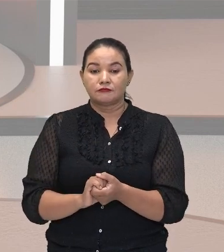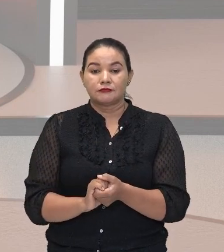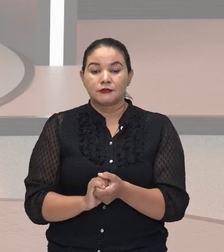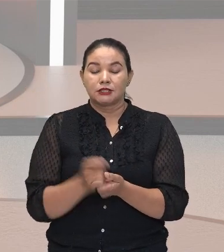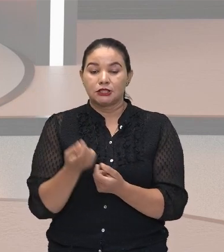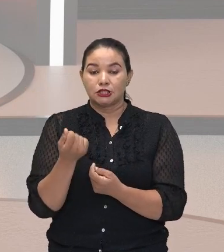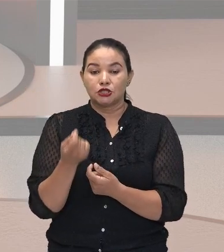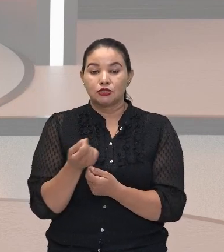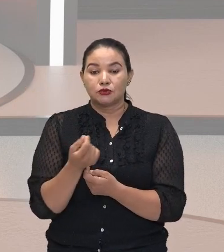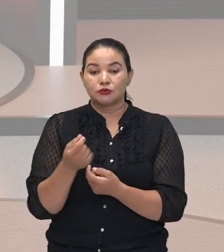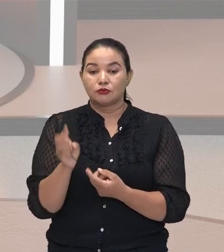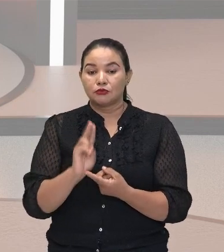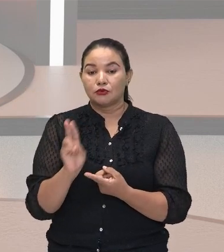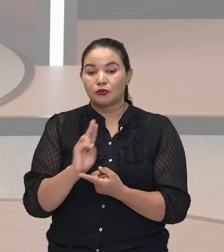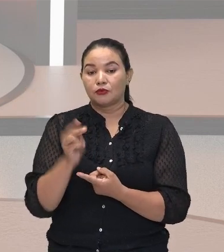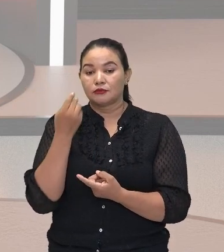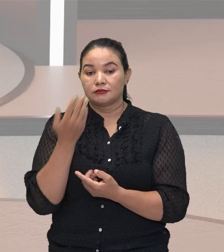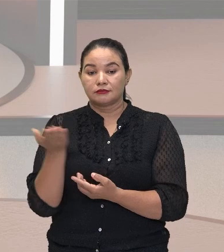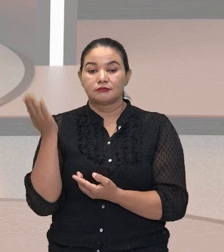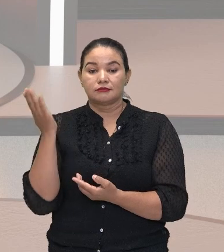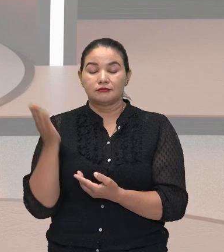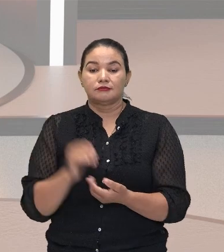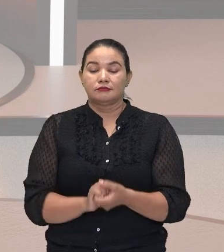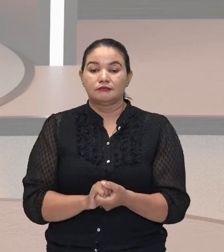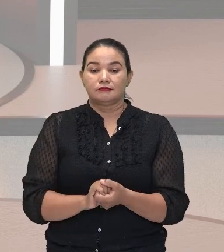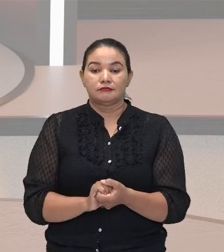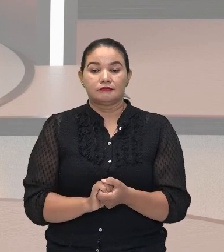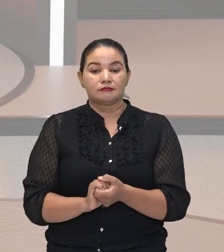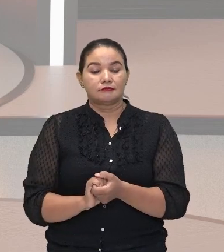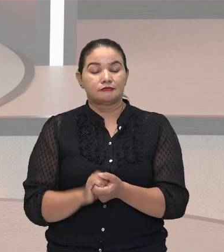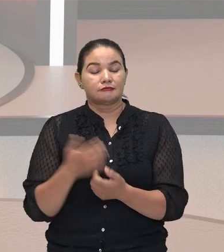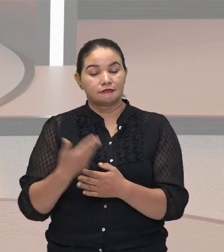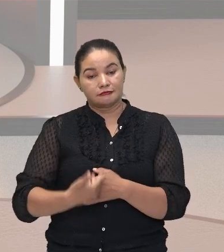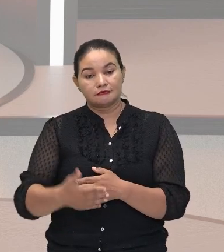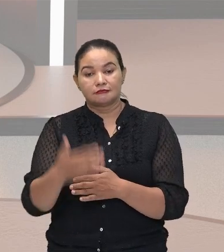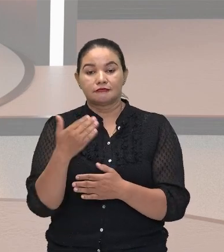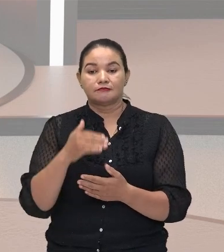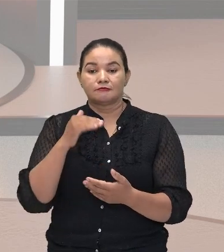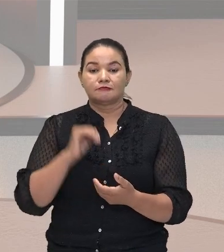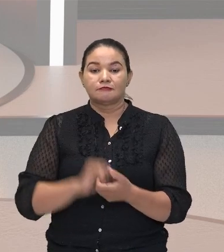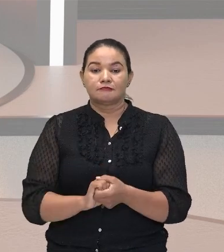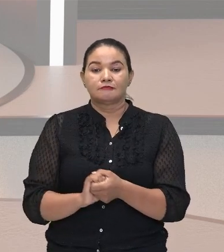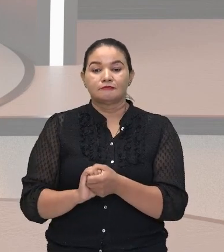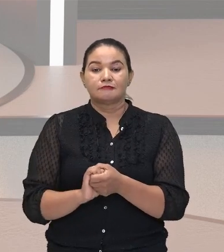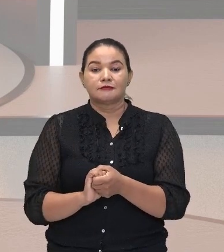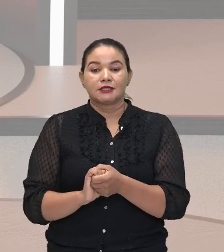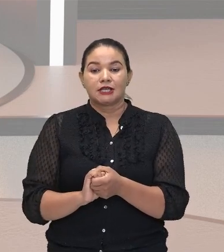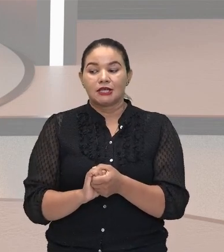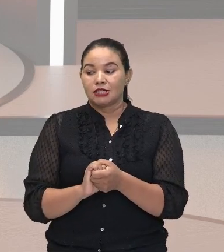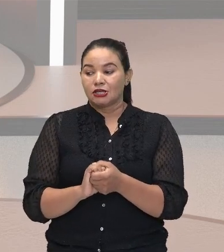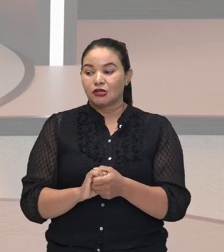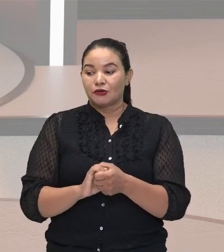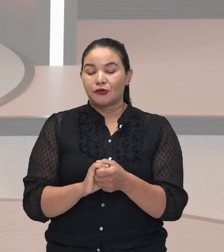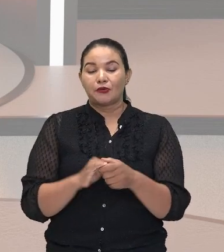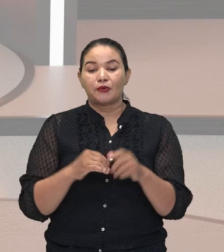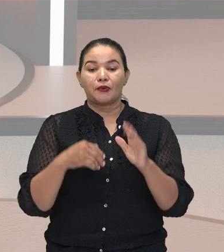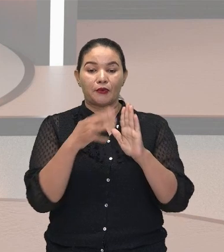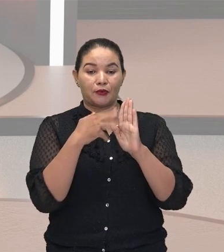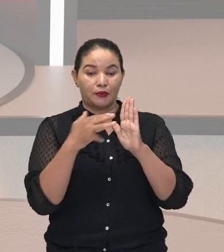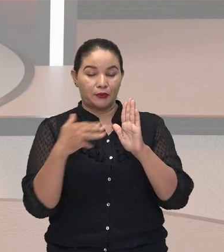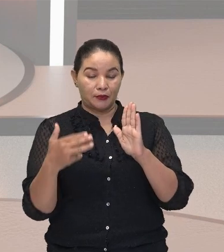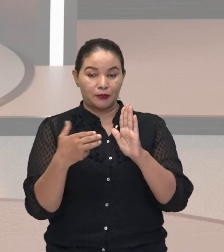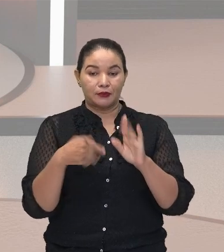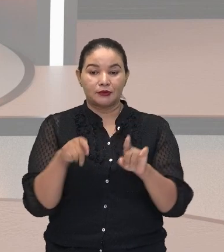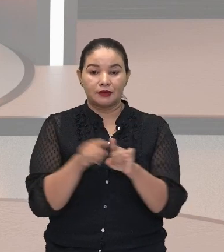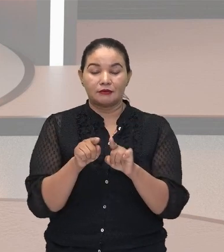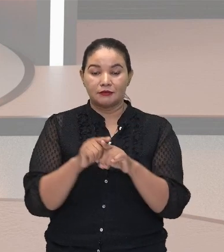moeda oficial é o rúpia de Sri Lanka. Passamos a falar sobre Maldivas, República das Maldivas, que tem